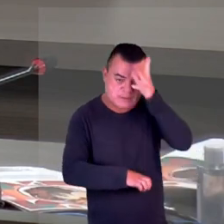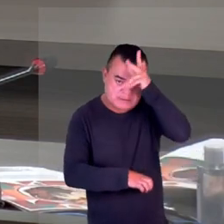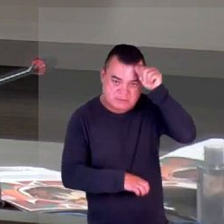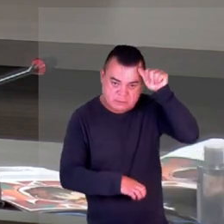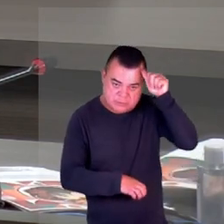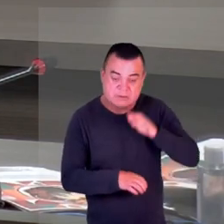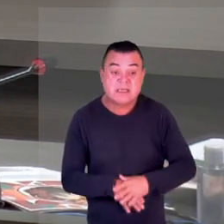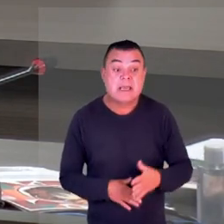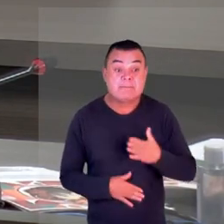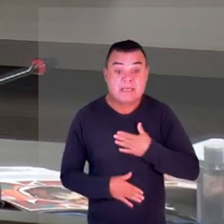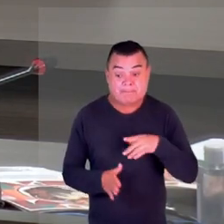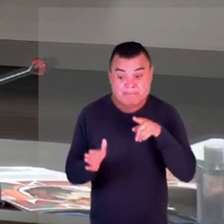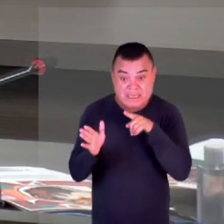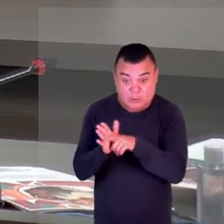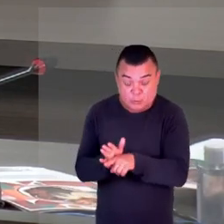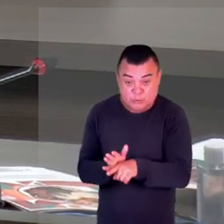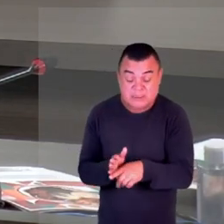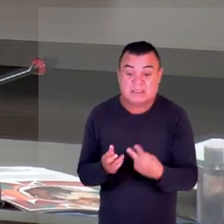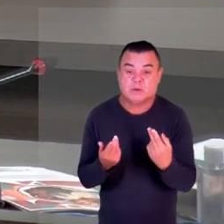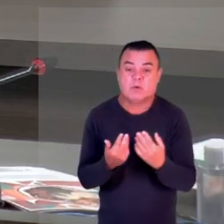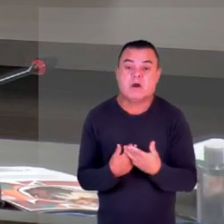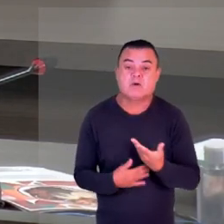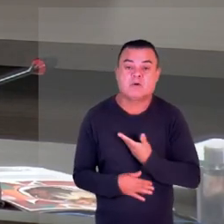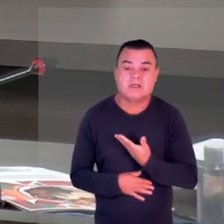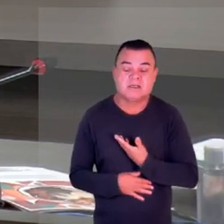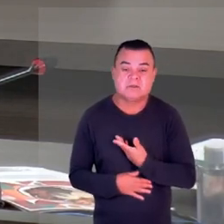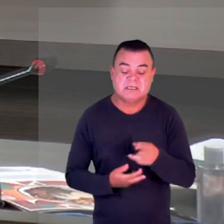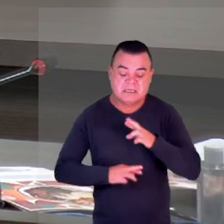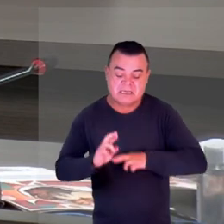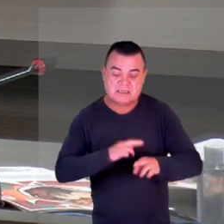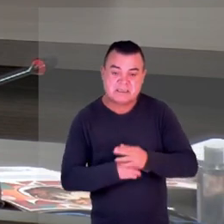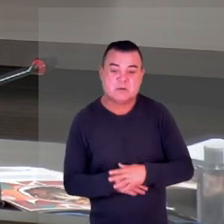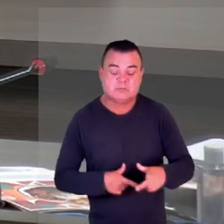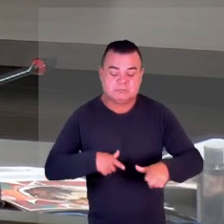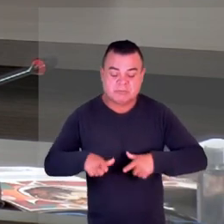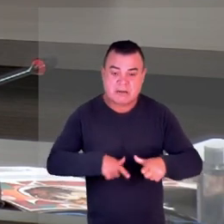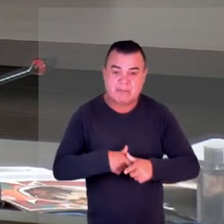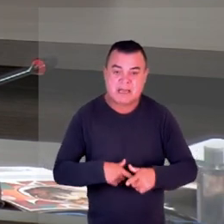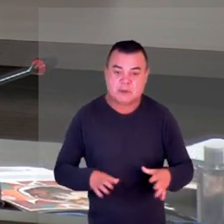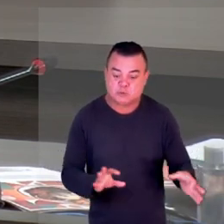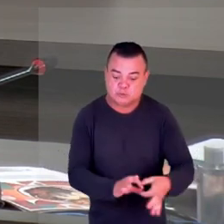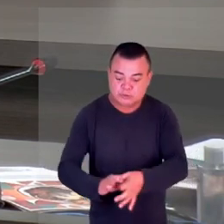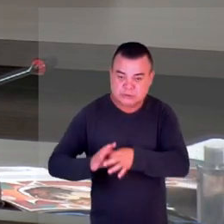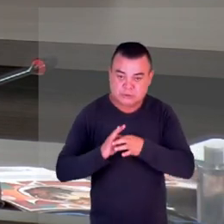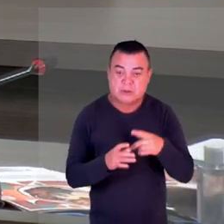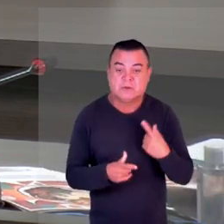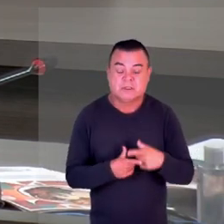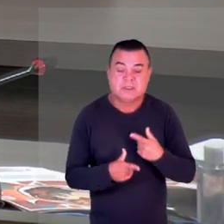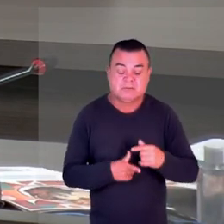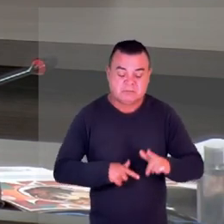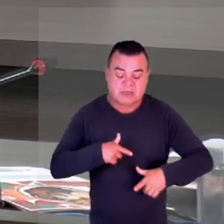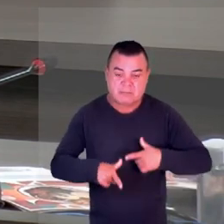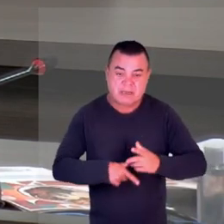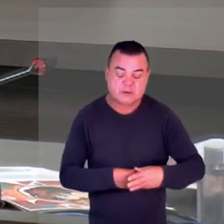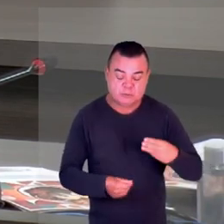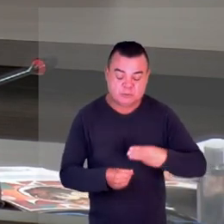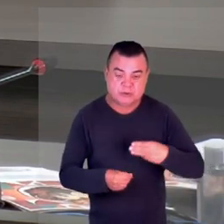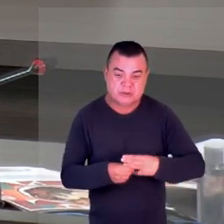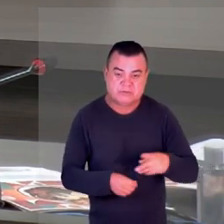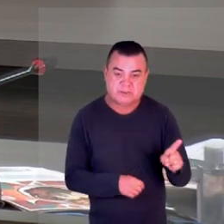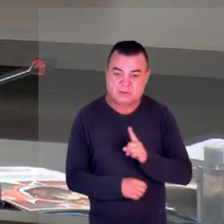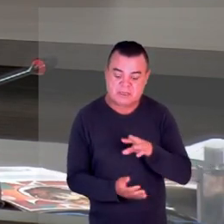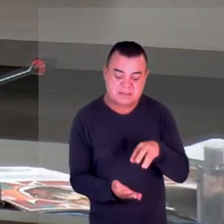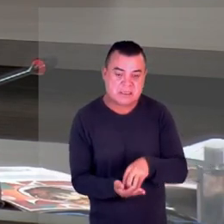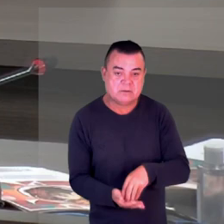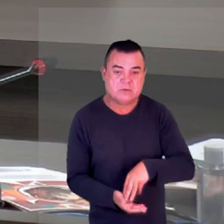a mesma feita pelo colega em relação à atuação conjunta porque eu atuo no município que não é sede do